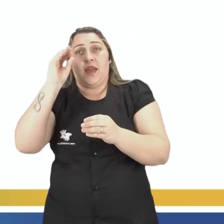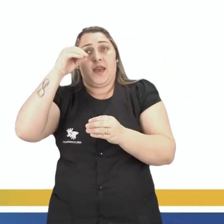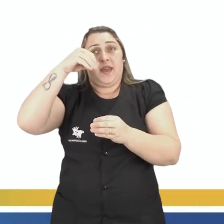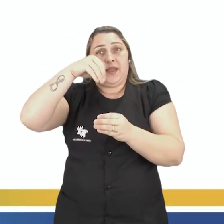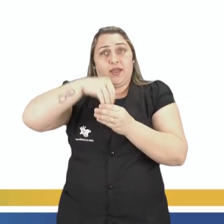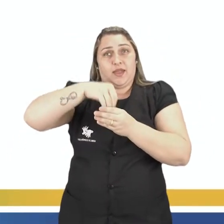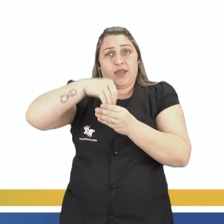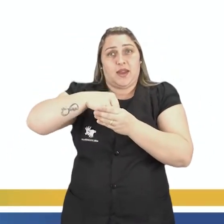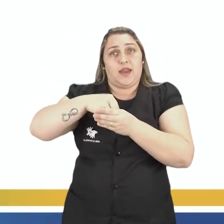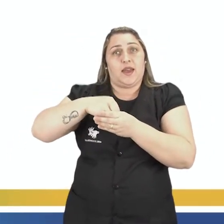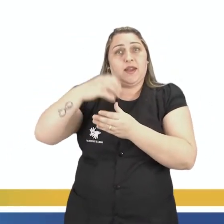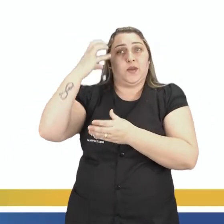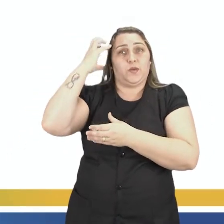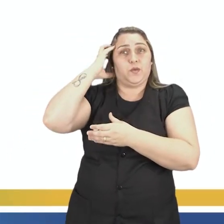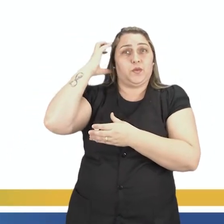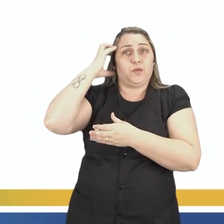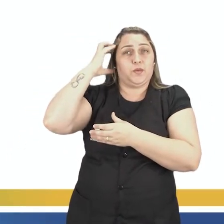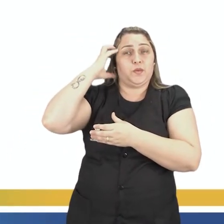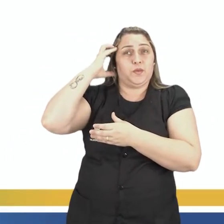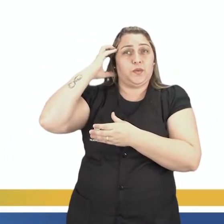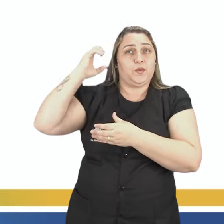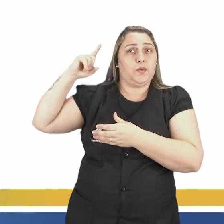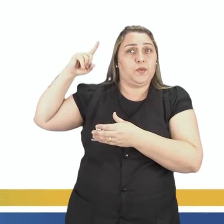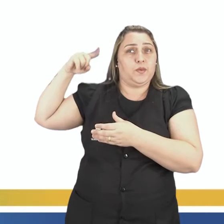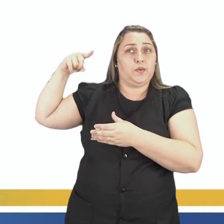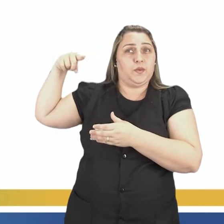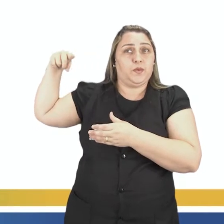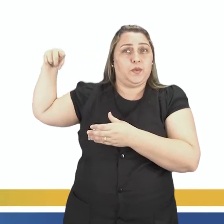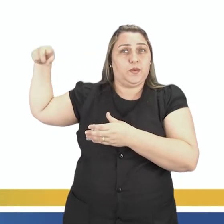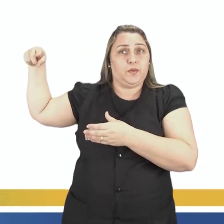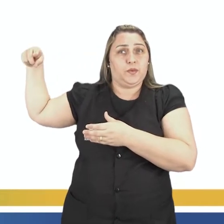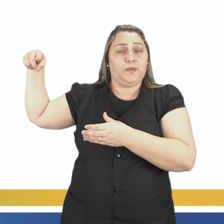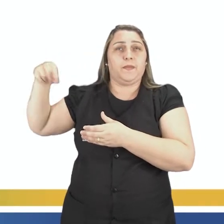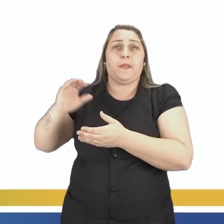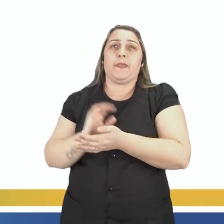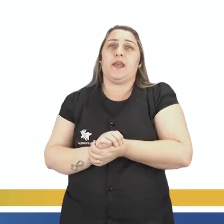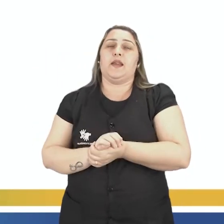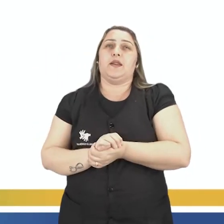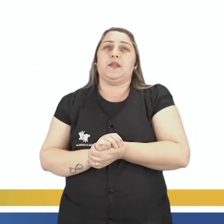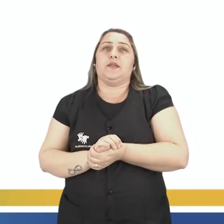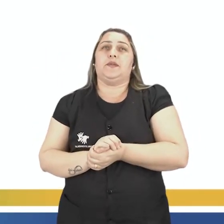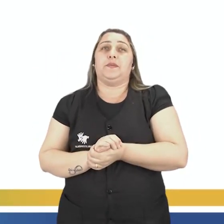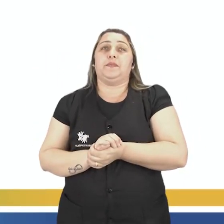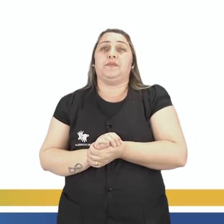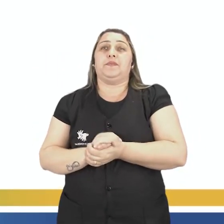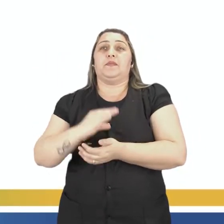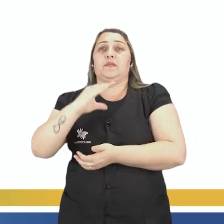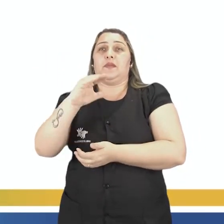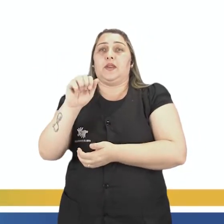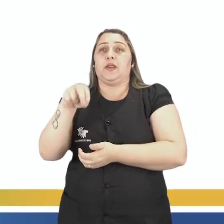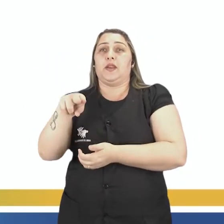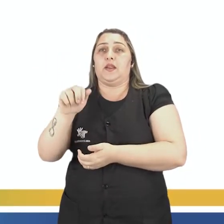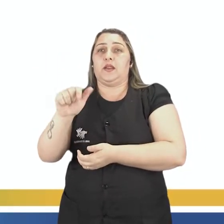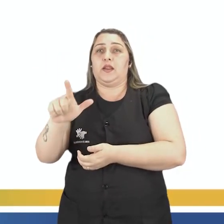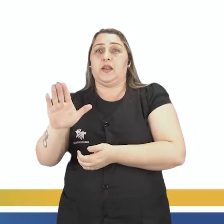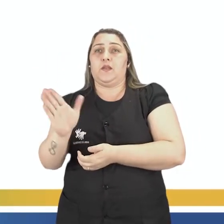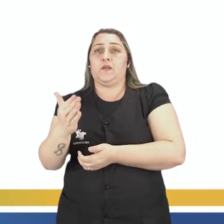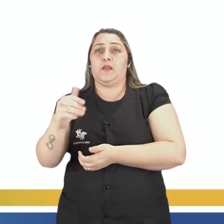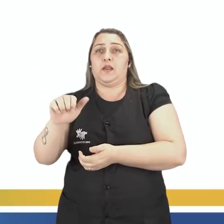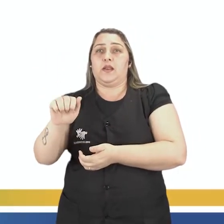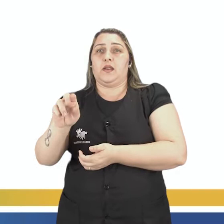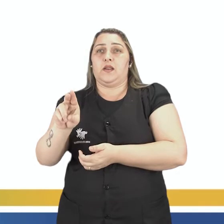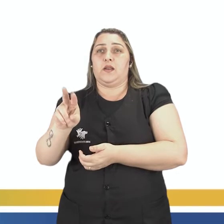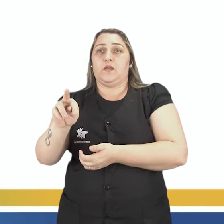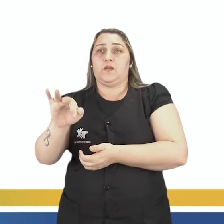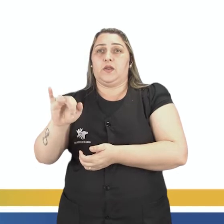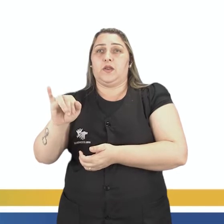sonora, que é ondas sonoras entrando em seu ouvido, passando pelo canal auditivo e